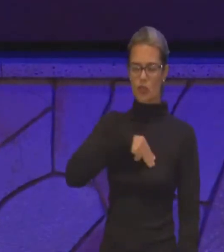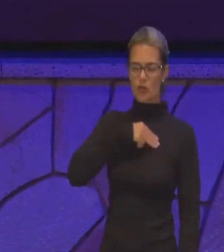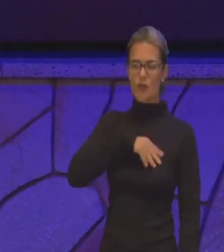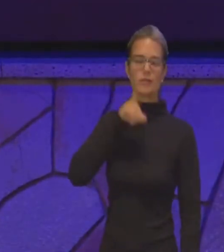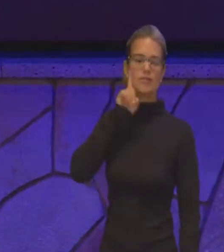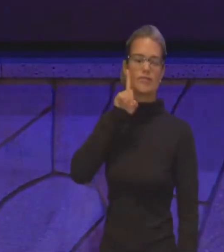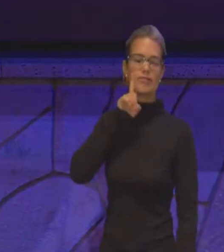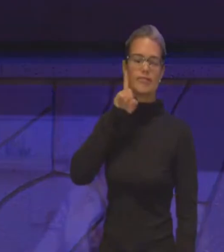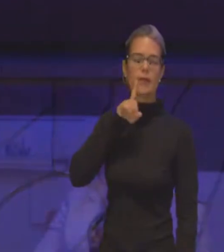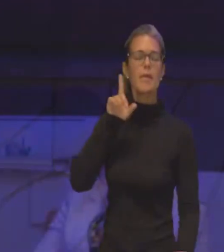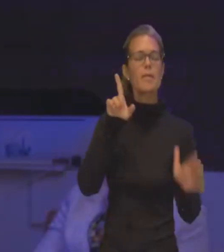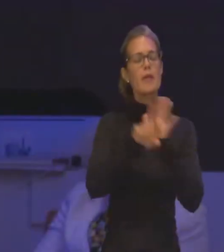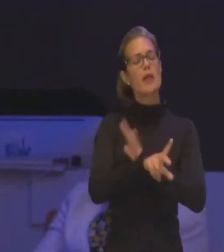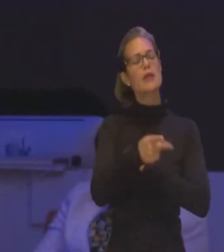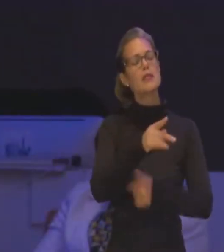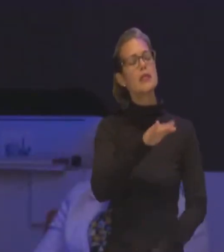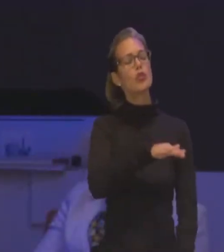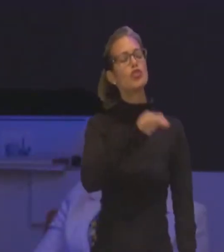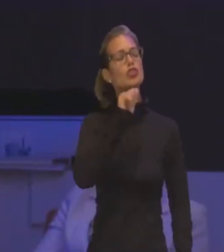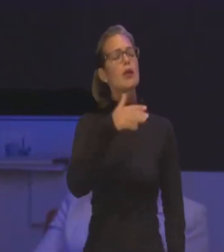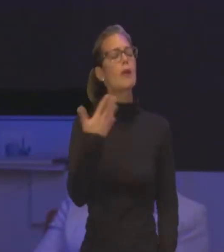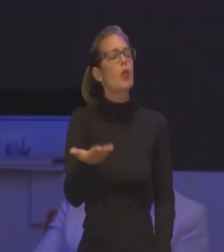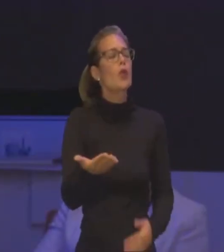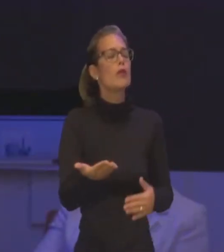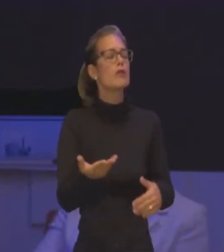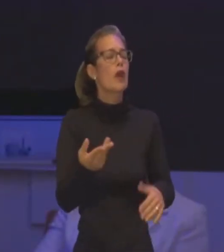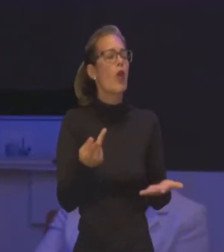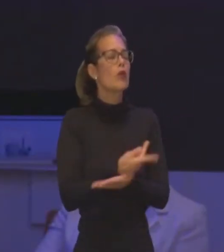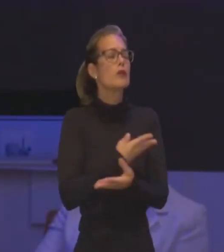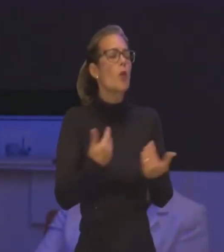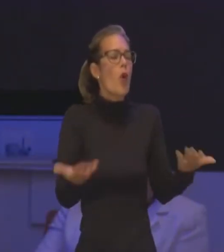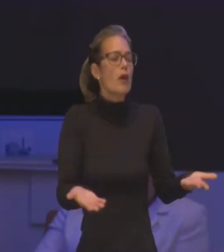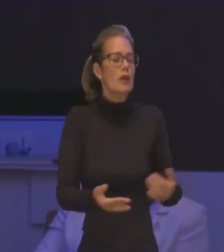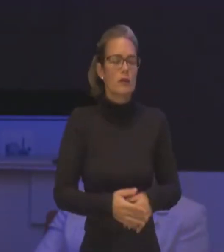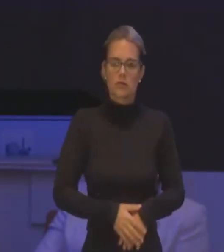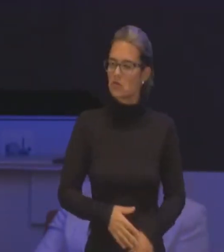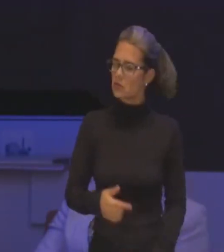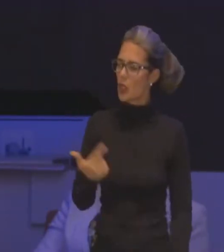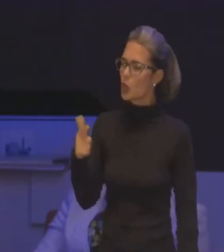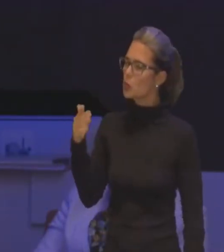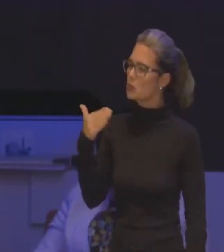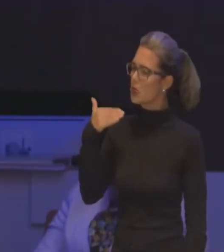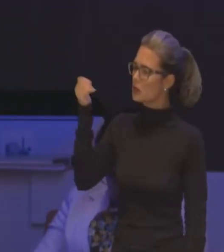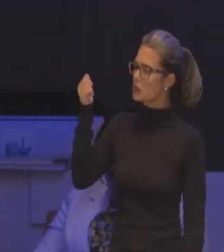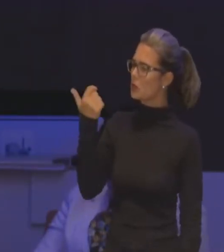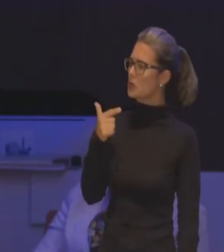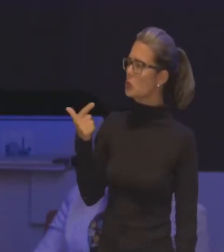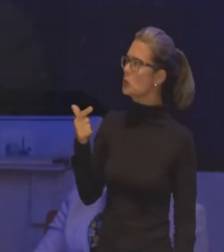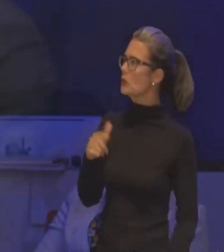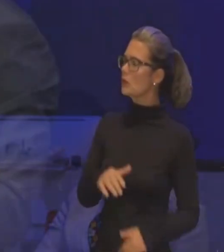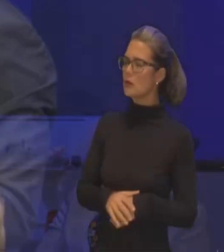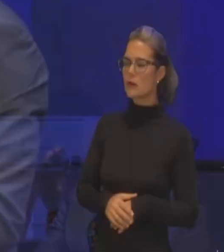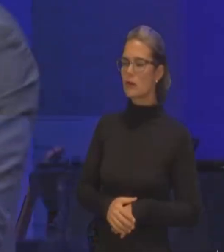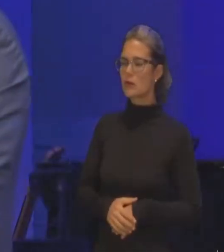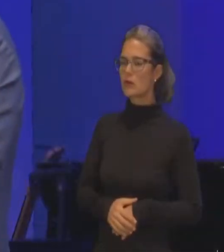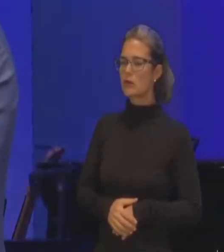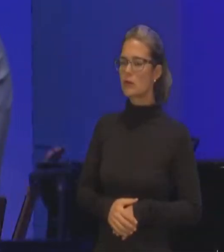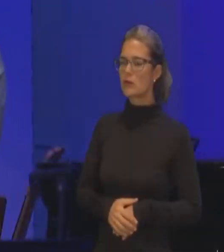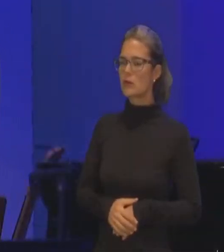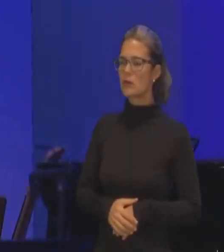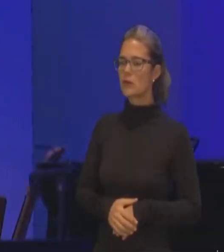seu chamado, ela disse: eu não tive chamado algum. Eu não tive chamado. Eu